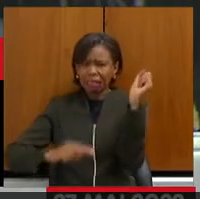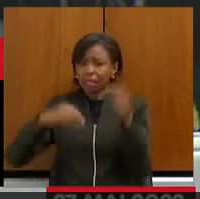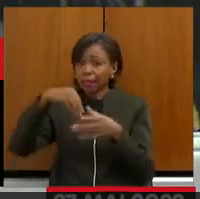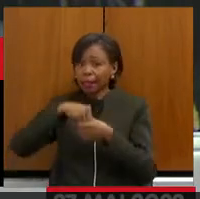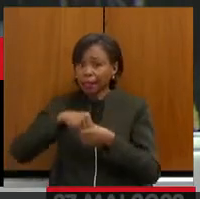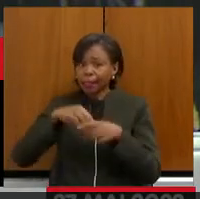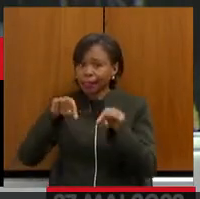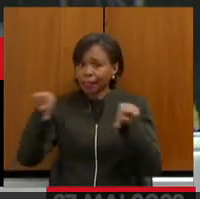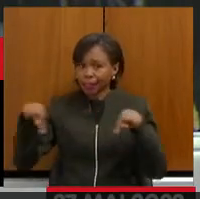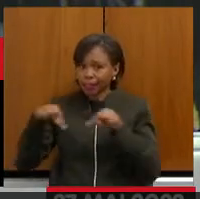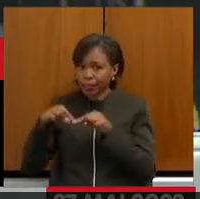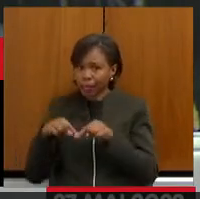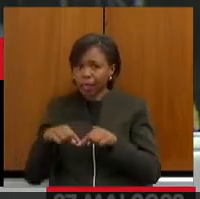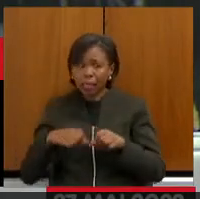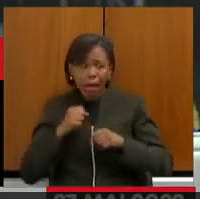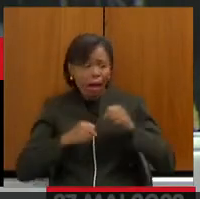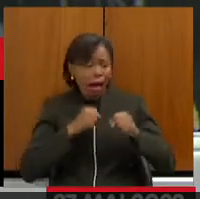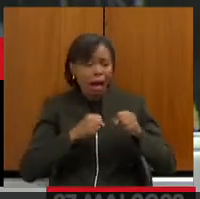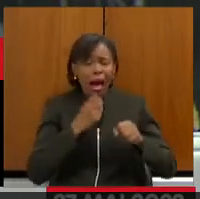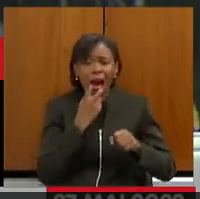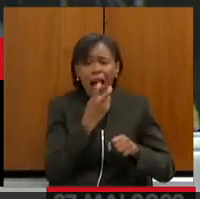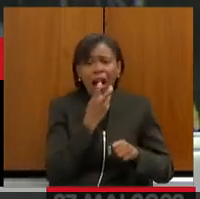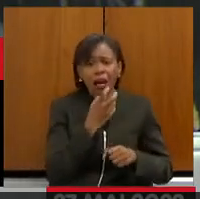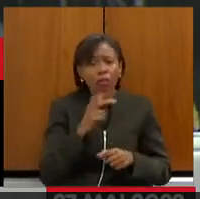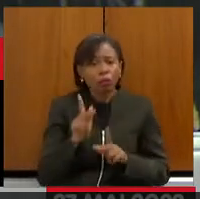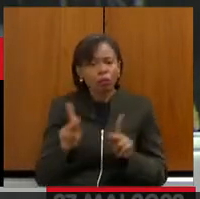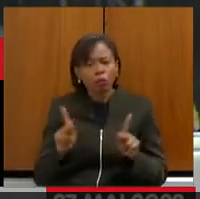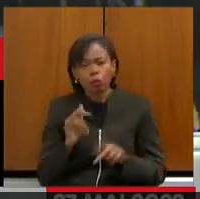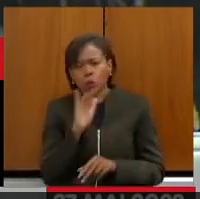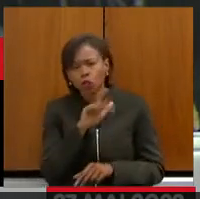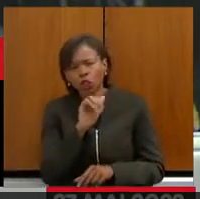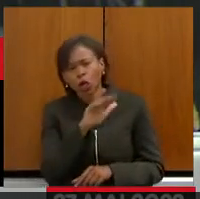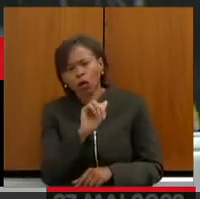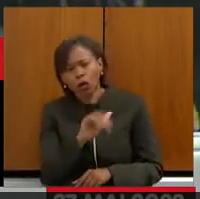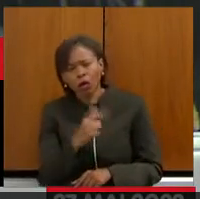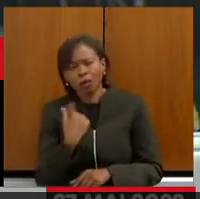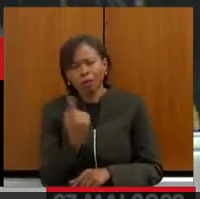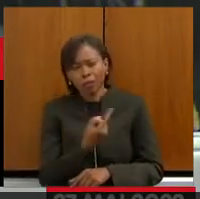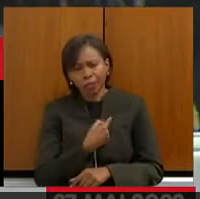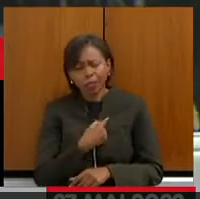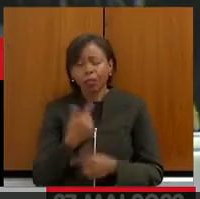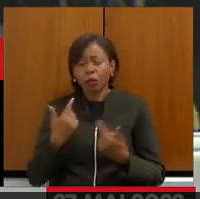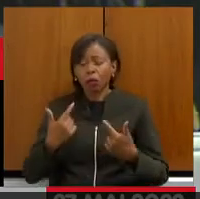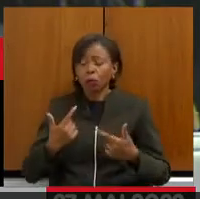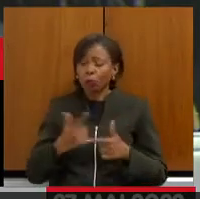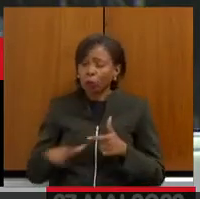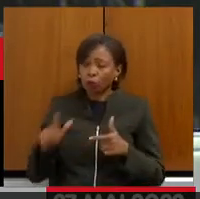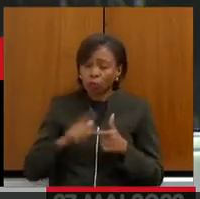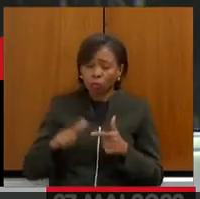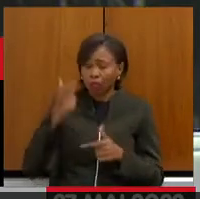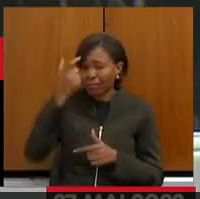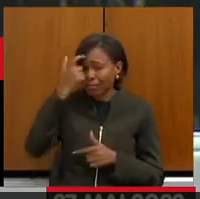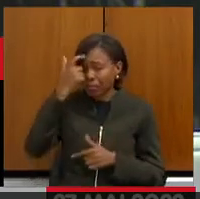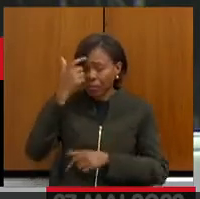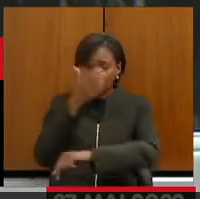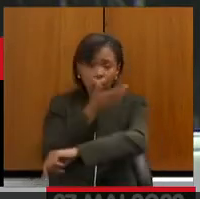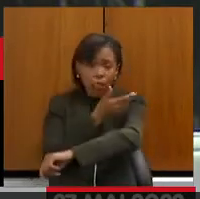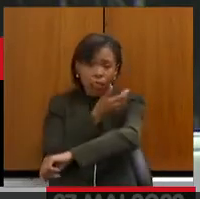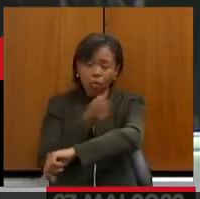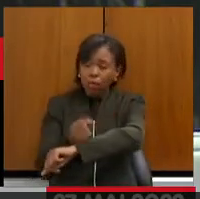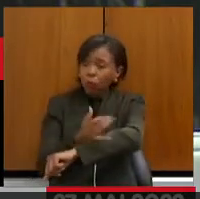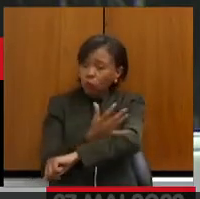mata as correndo chama nó gente então assim é só um problemas emocionais grandes graves